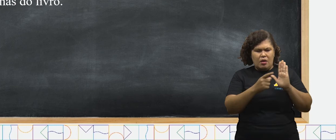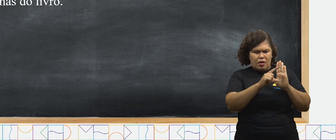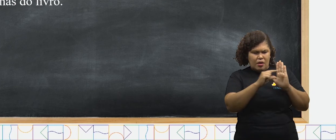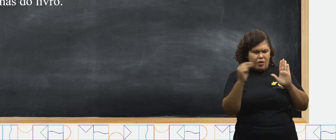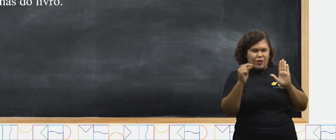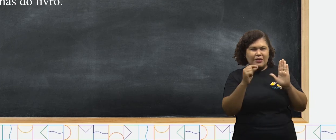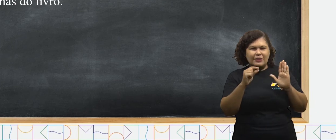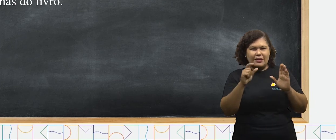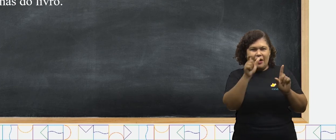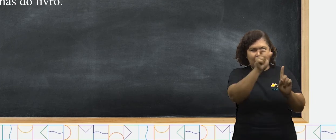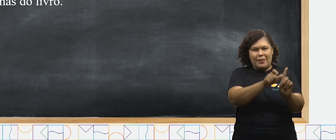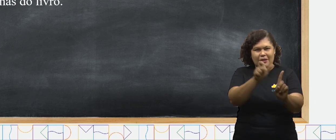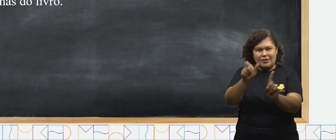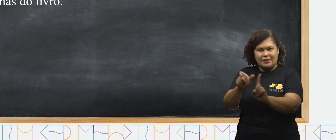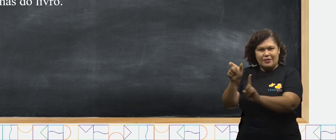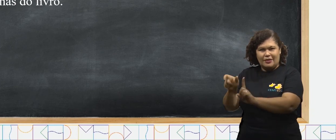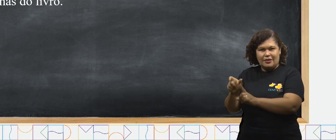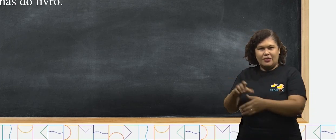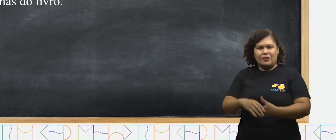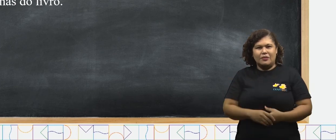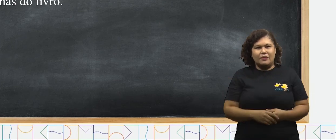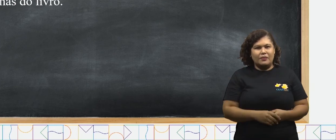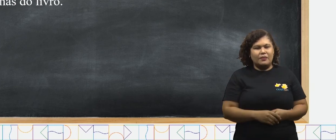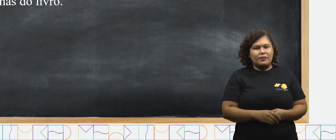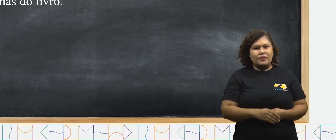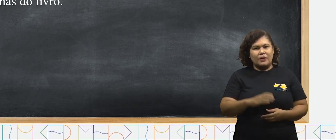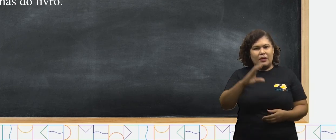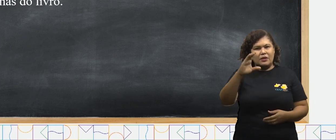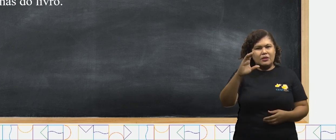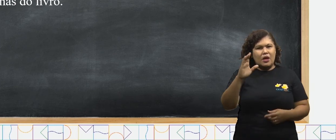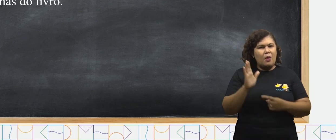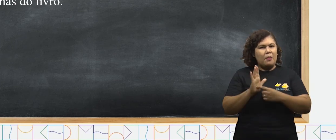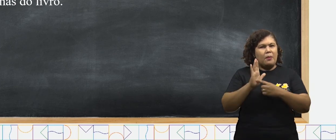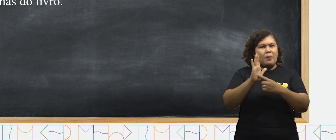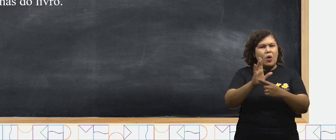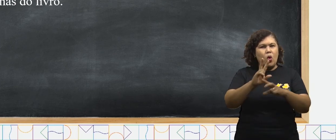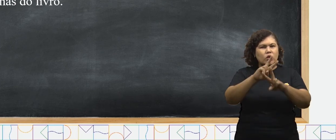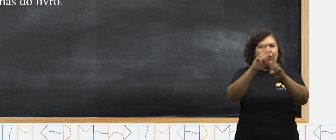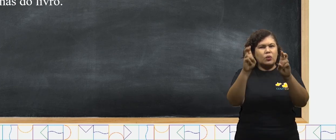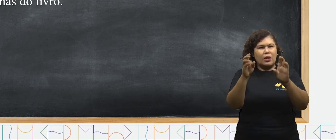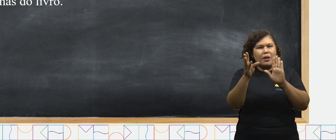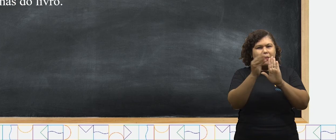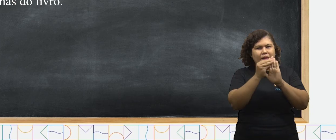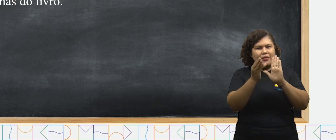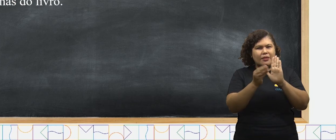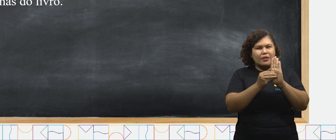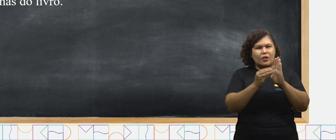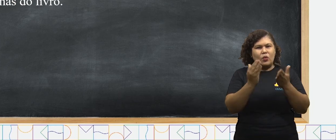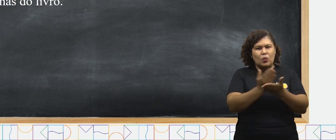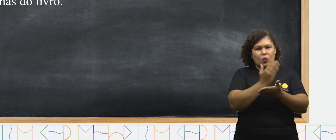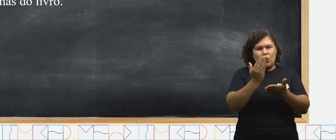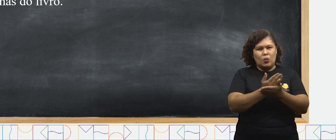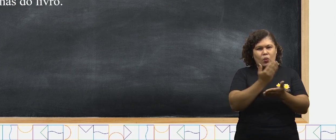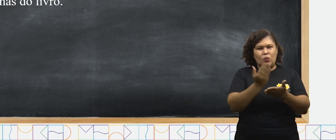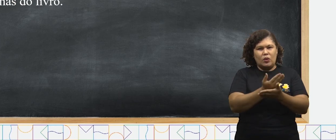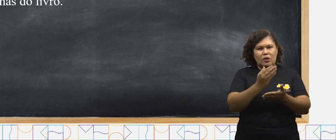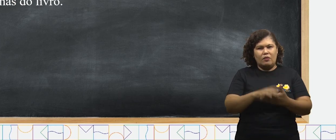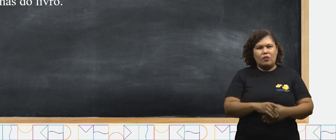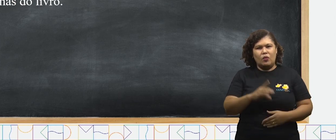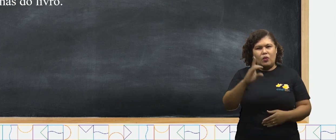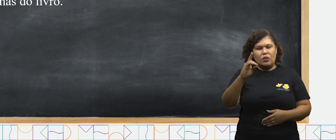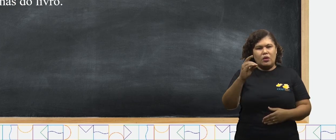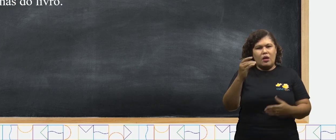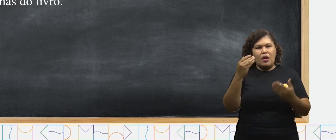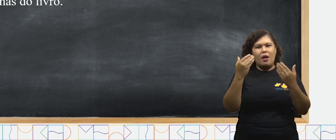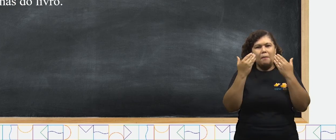dos personagens. Letra C. A apresentação dos temas do livro. Ou o primeiro parágrafo